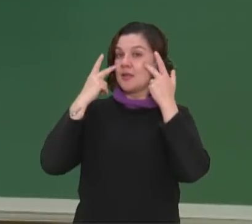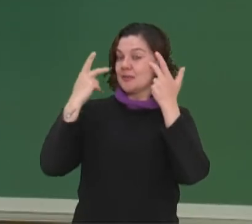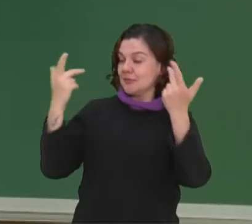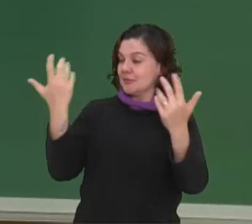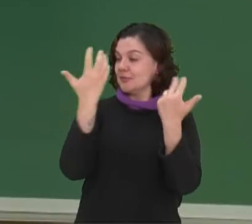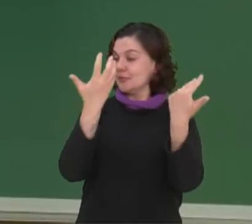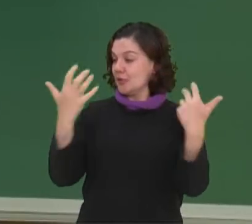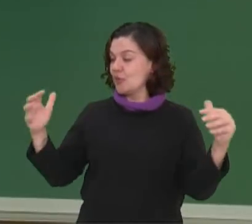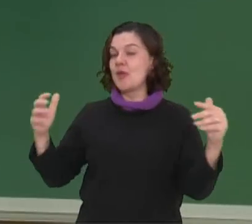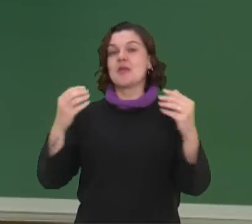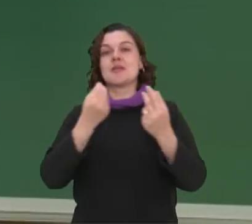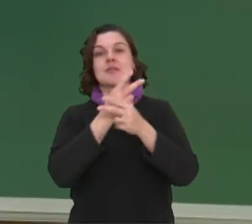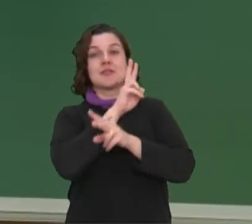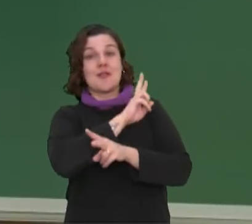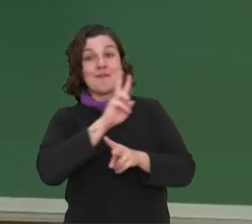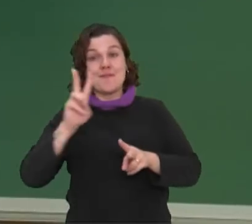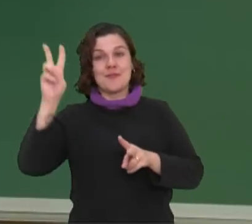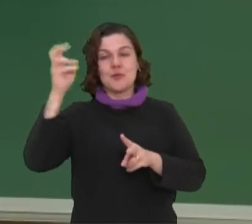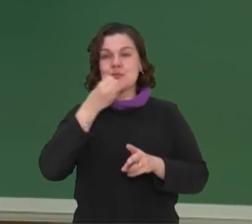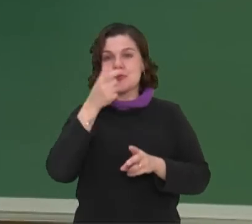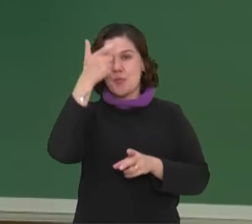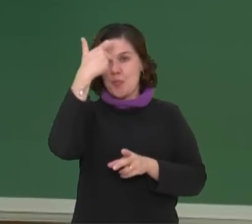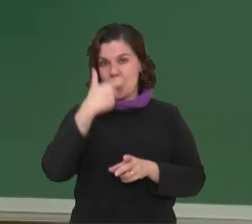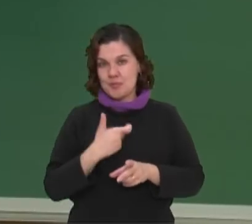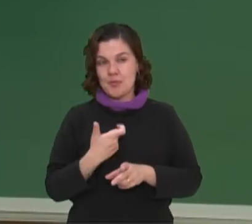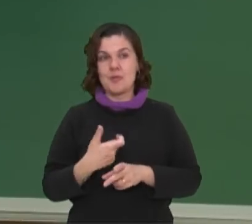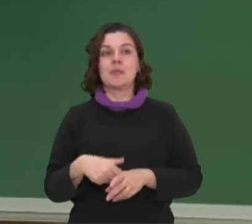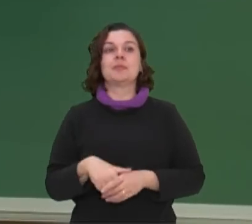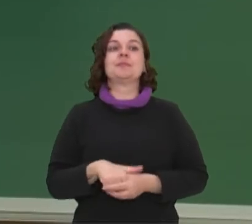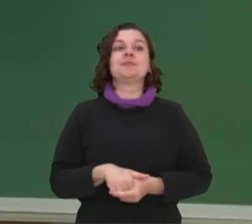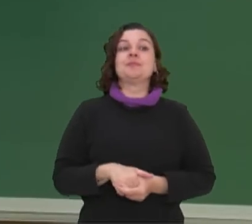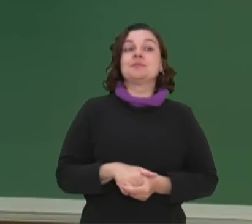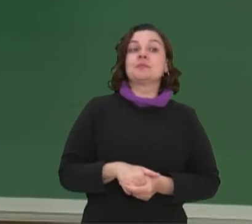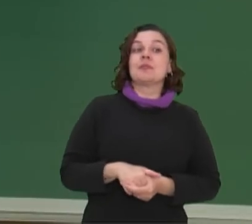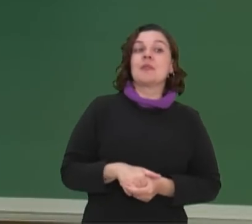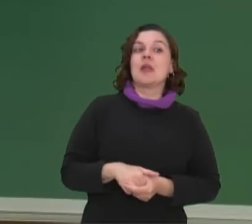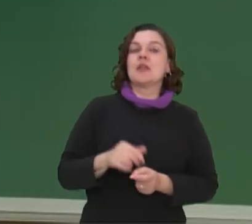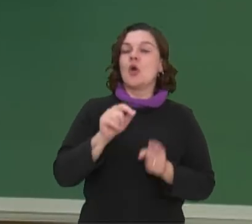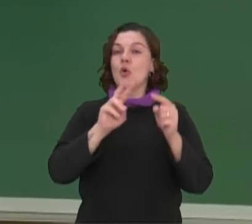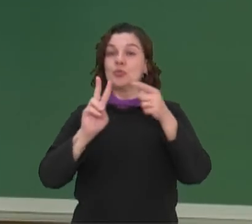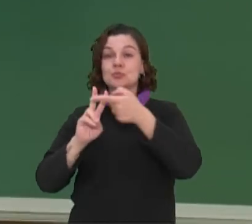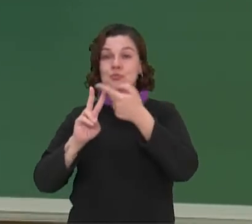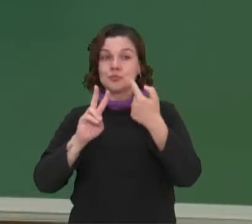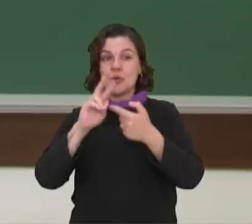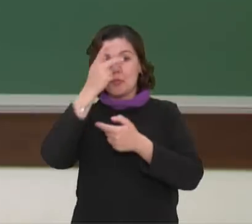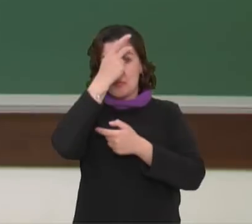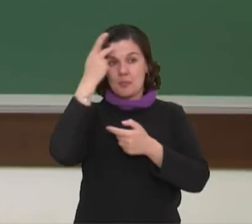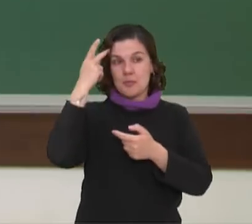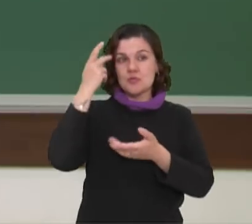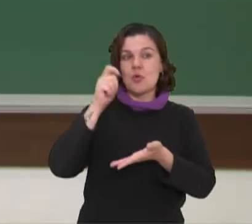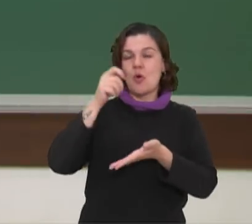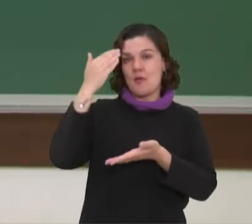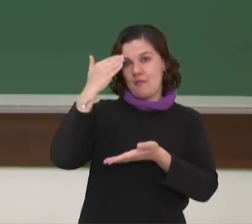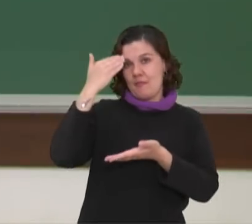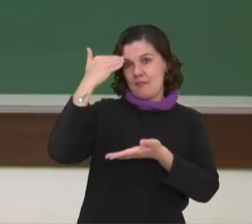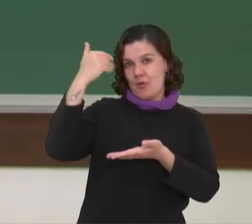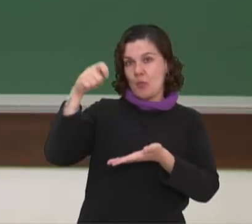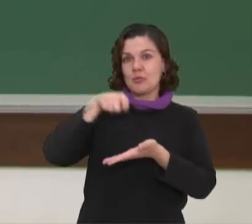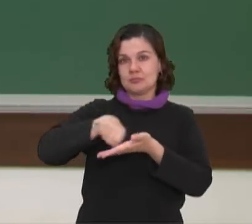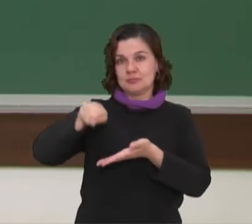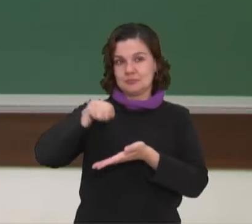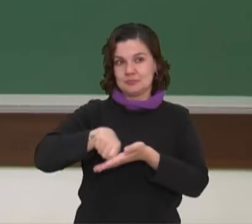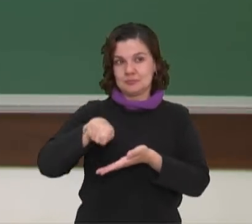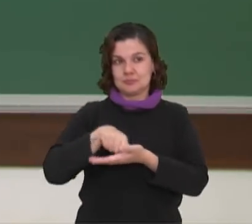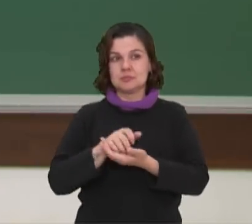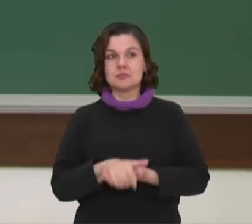e sabedoria. Como nomes principais da literatura, Cláudio Manuel da Costa e Tomás Antônio